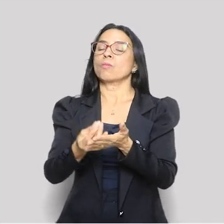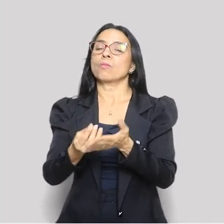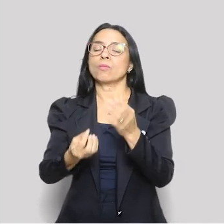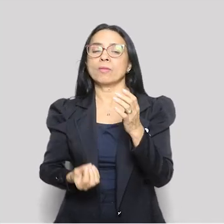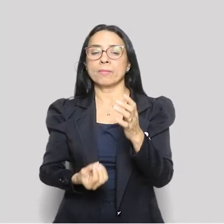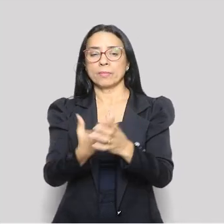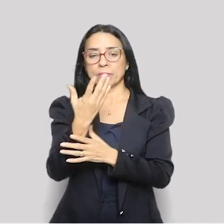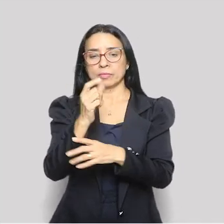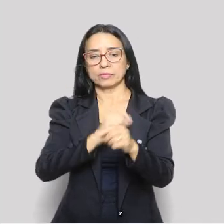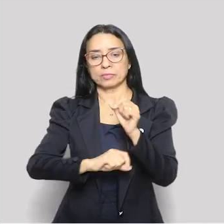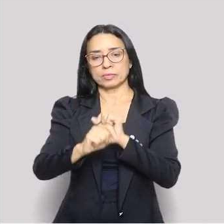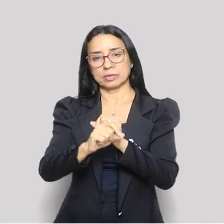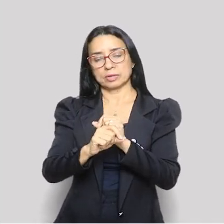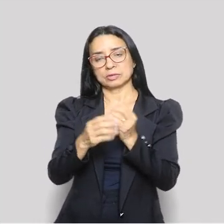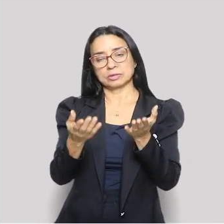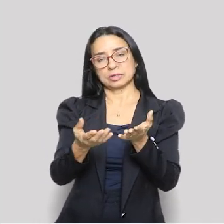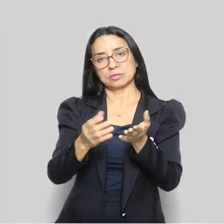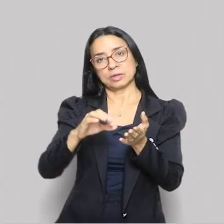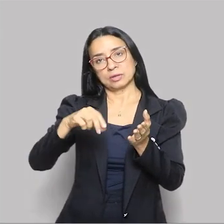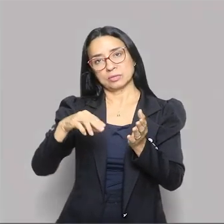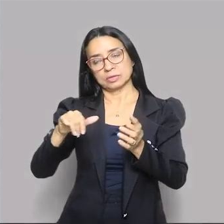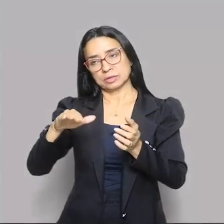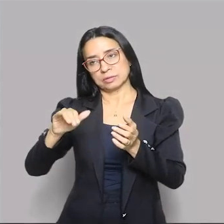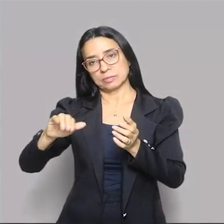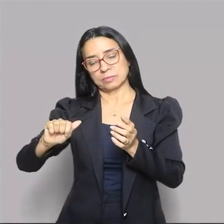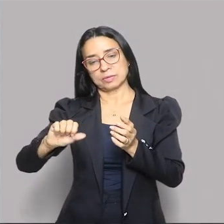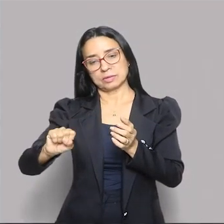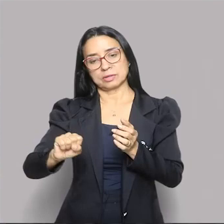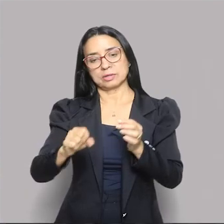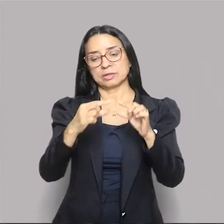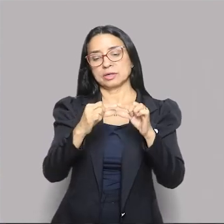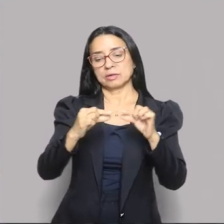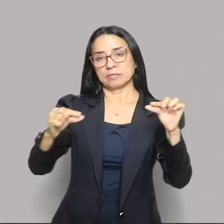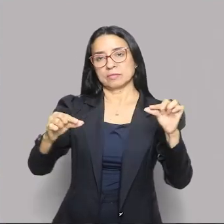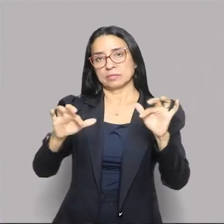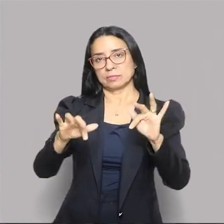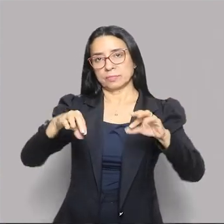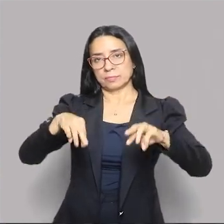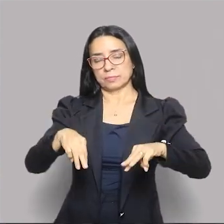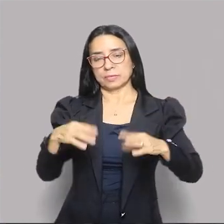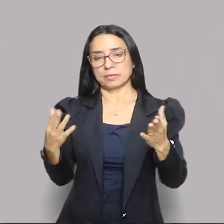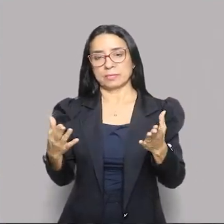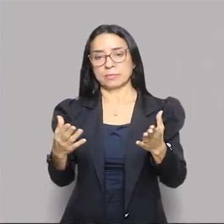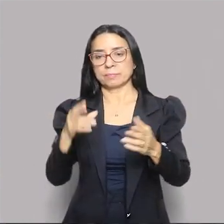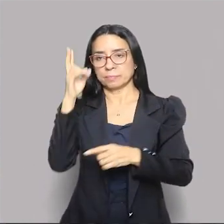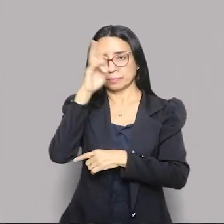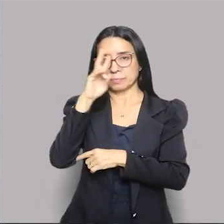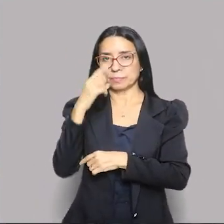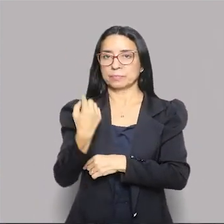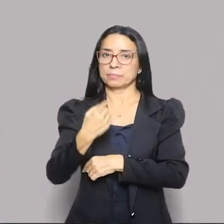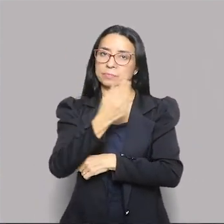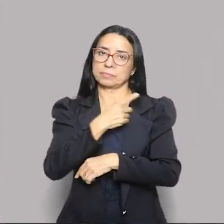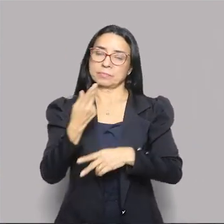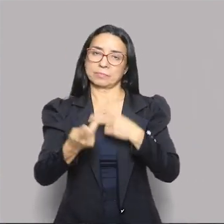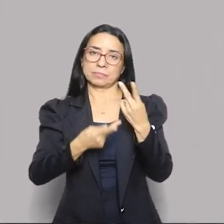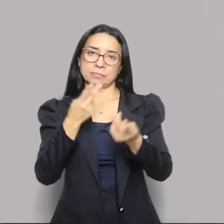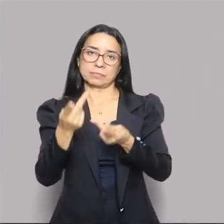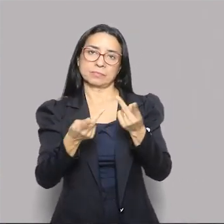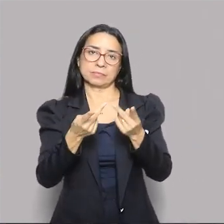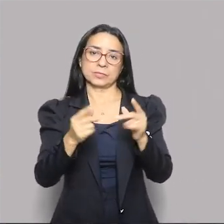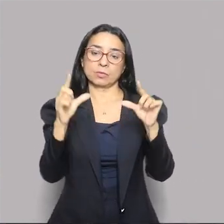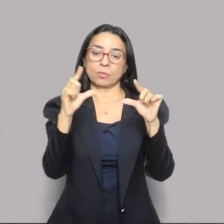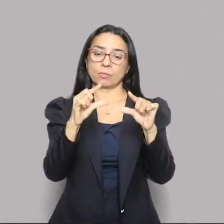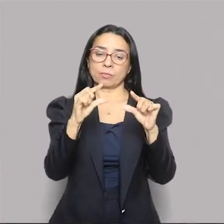produtividade, ela tem as consequências e tem a frase final. Lembrando que nós estamos falando aqui de um